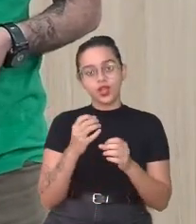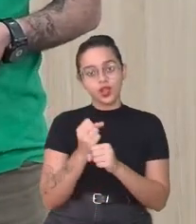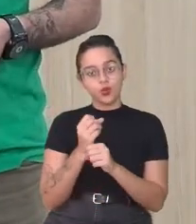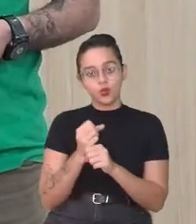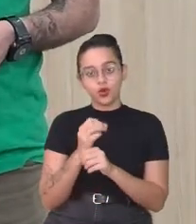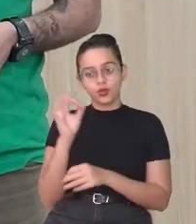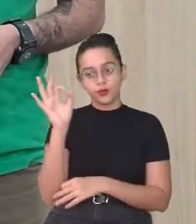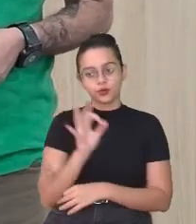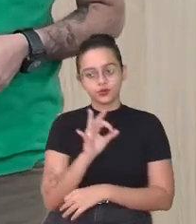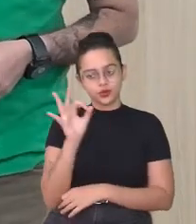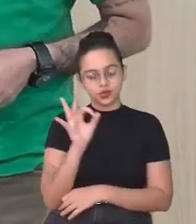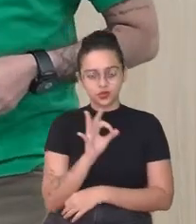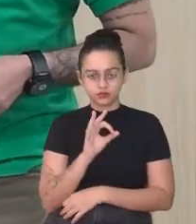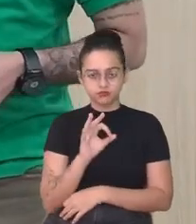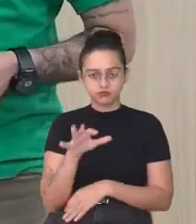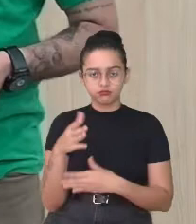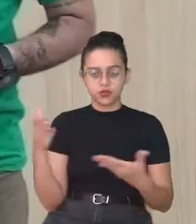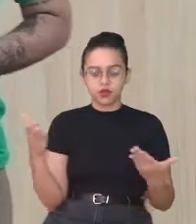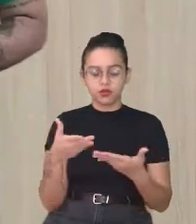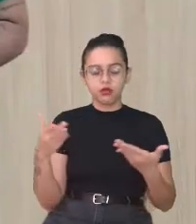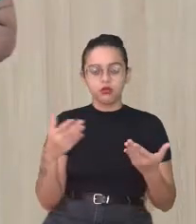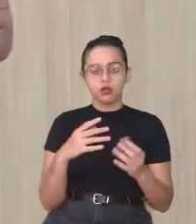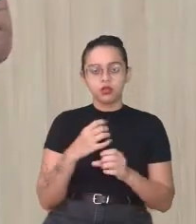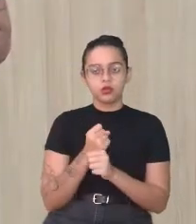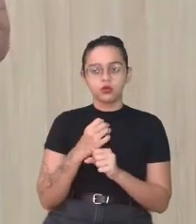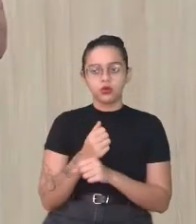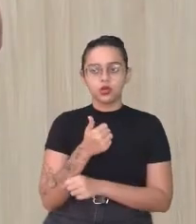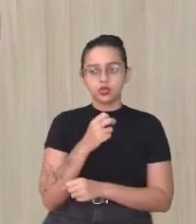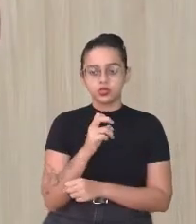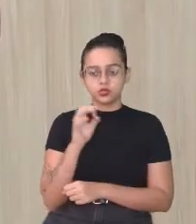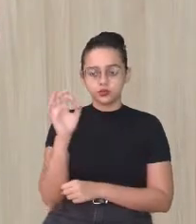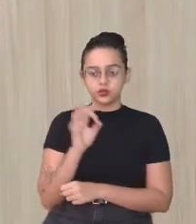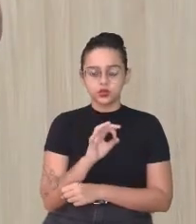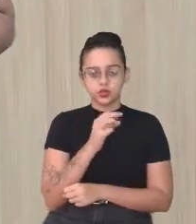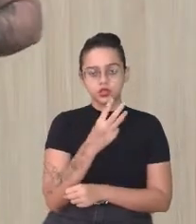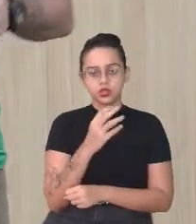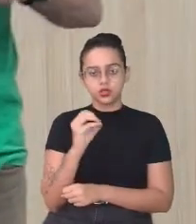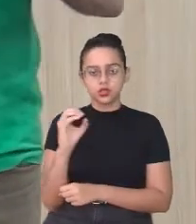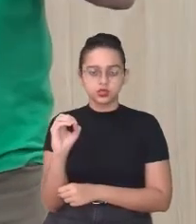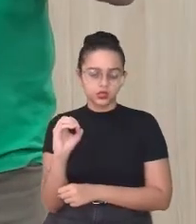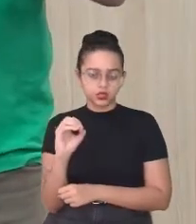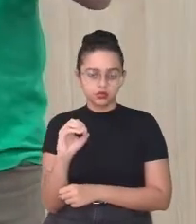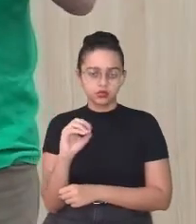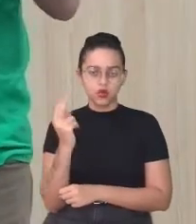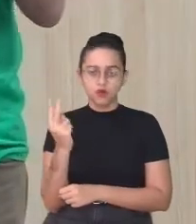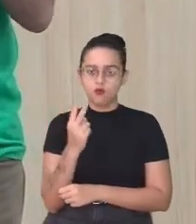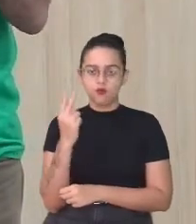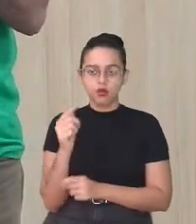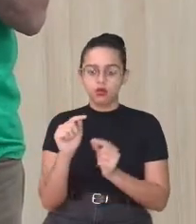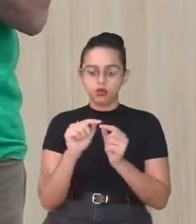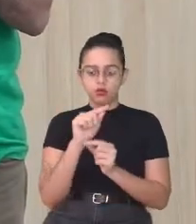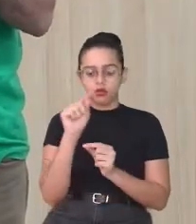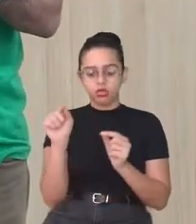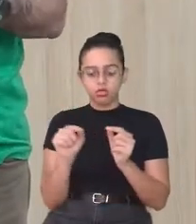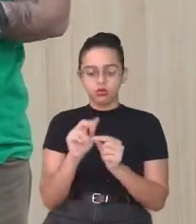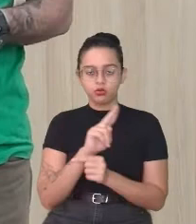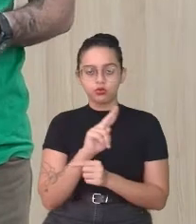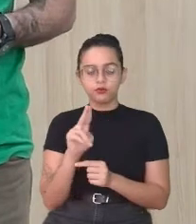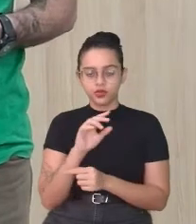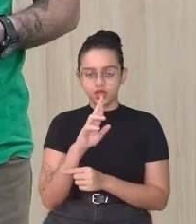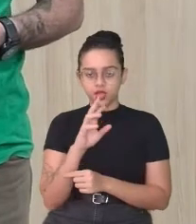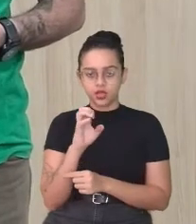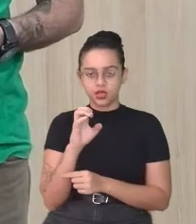porcentagem. Nesse caso, a gente está calculando 15% de 300, ou seja, um valor redondo, como a gente chama, se